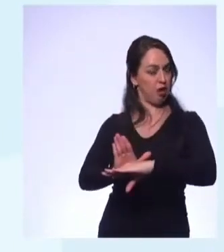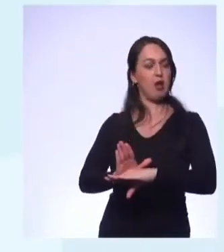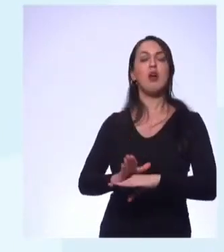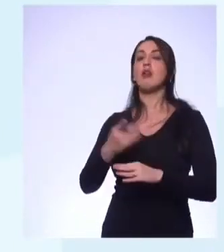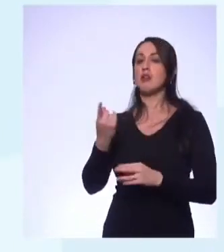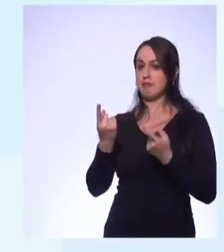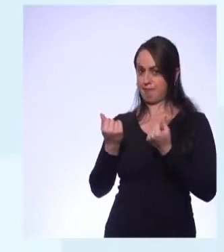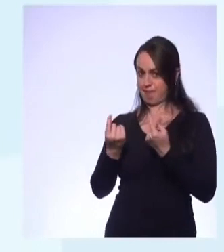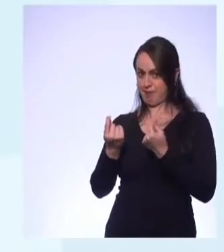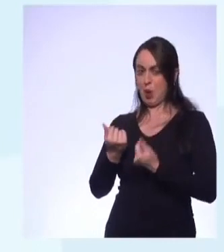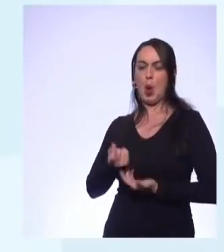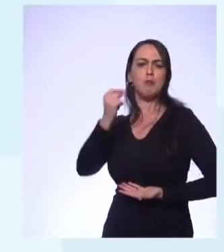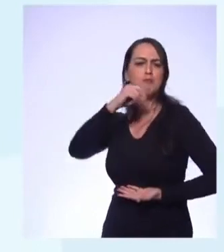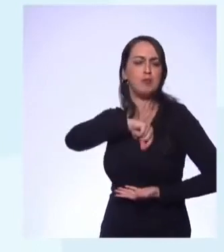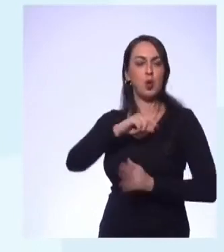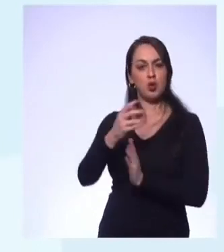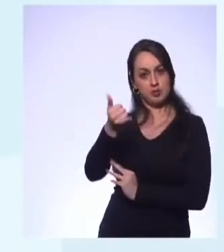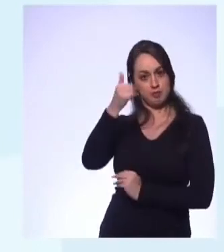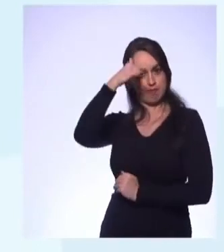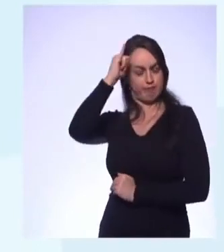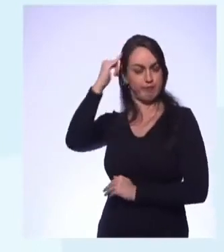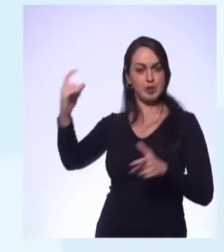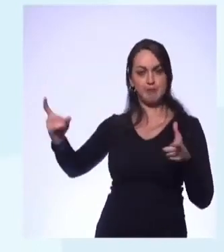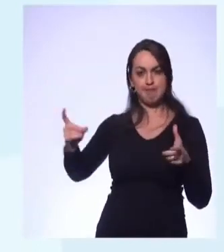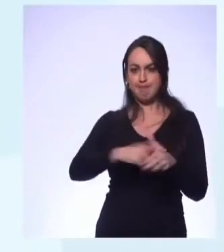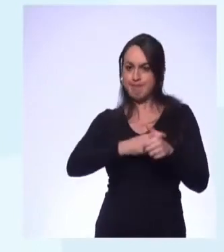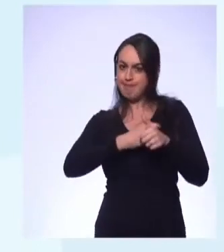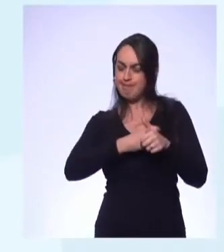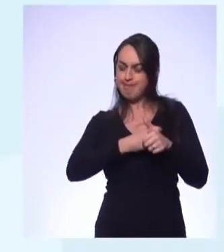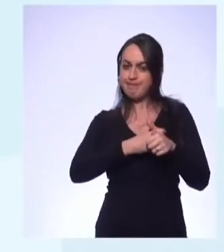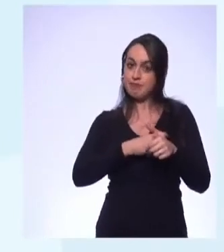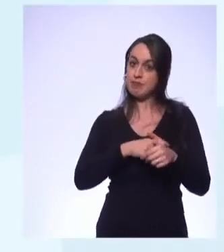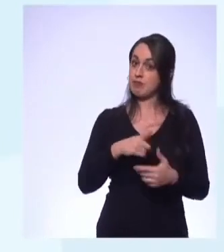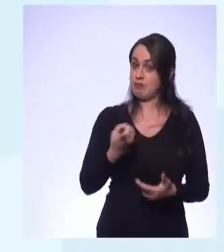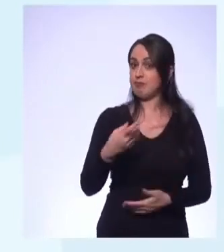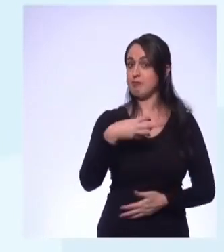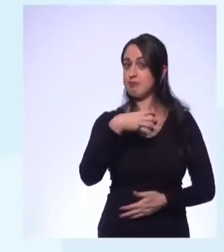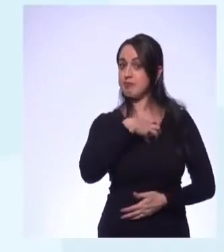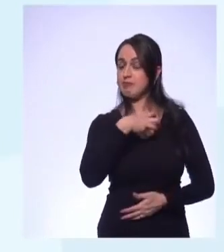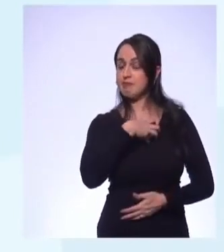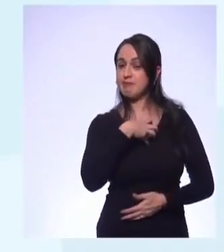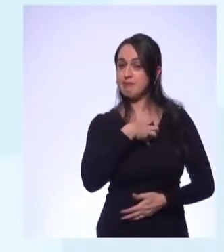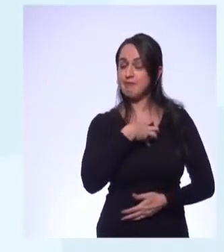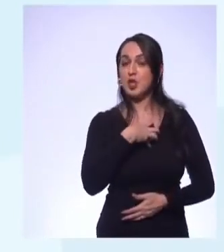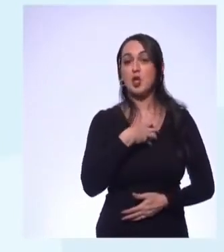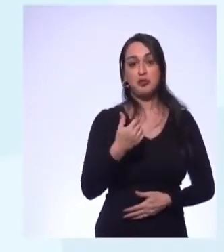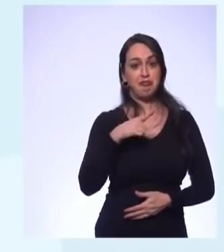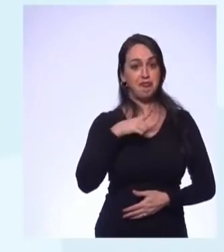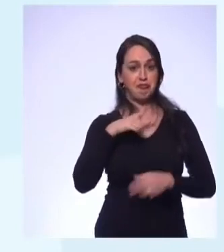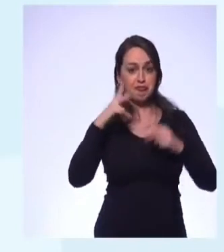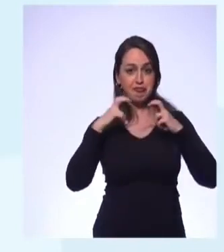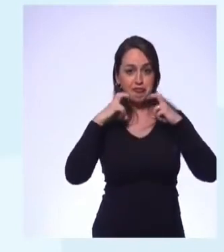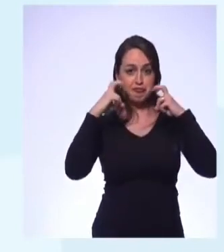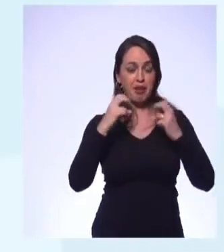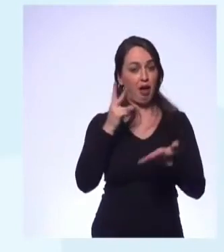ganha, evitar fazer dívida estranha. Esse é o jeito de manter a vergonha.